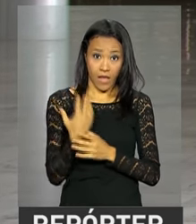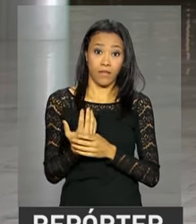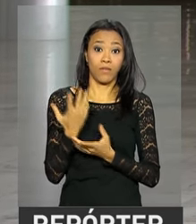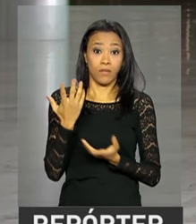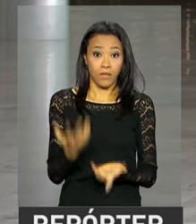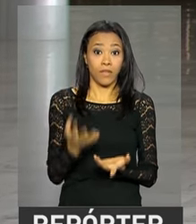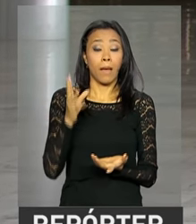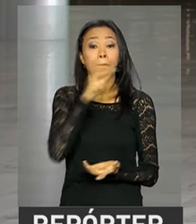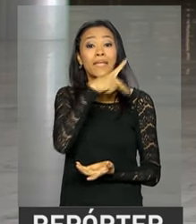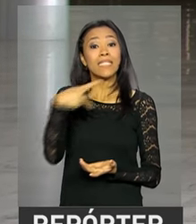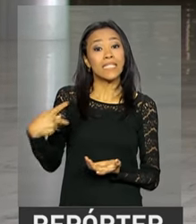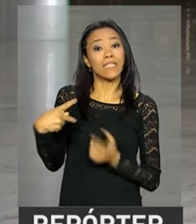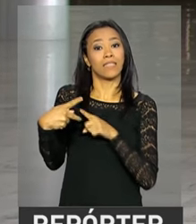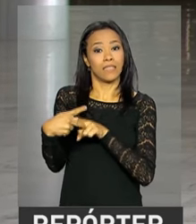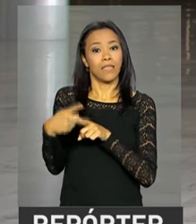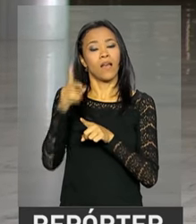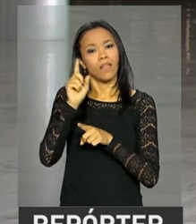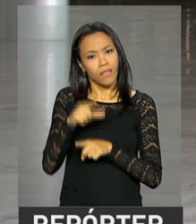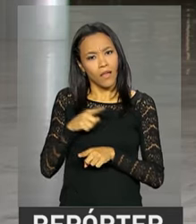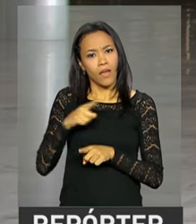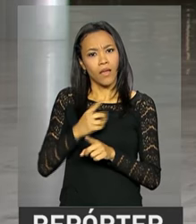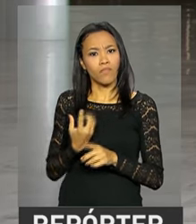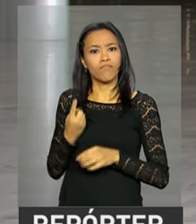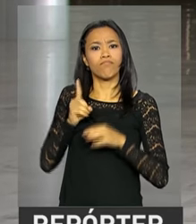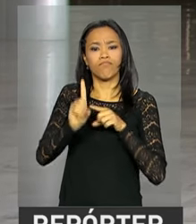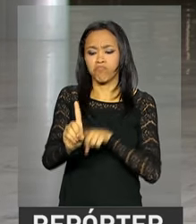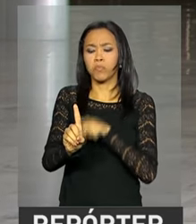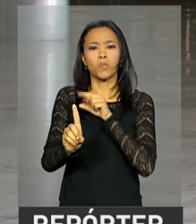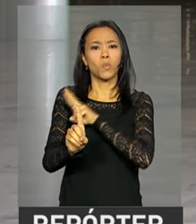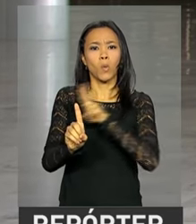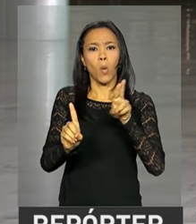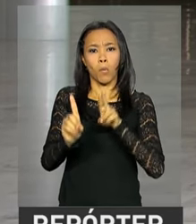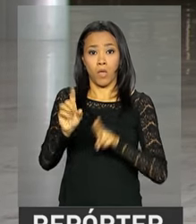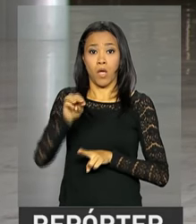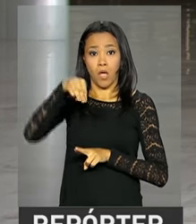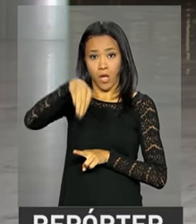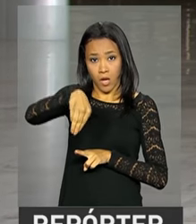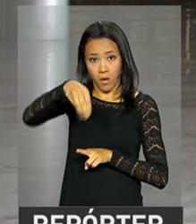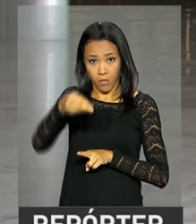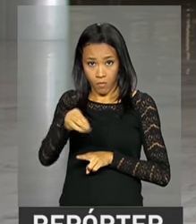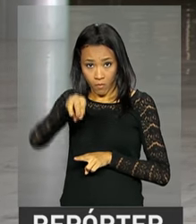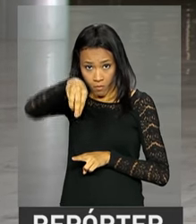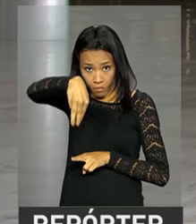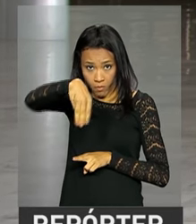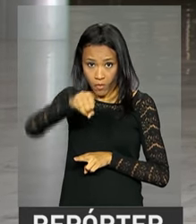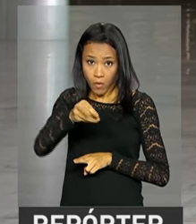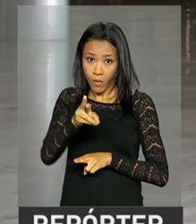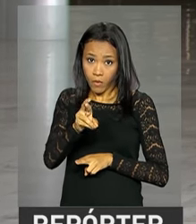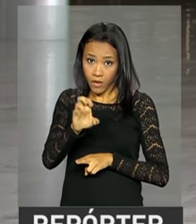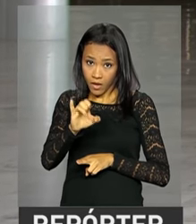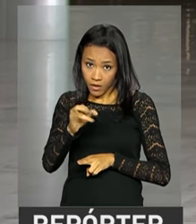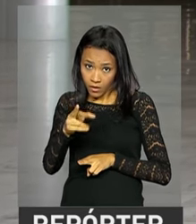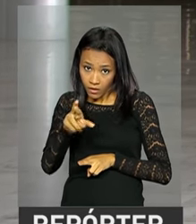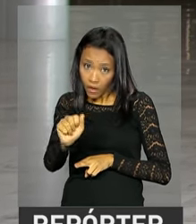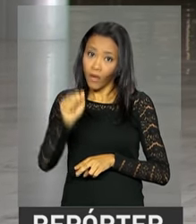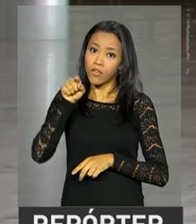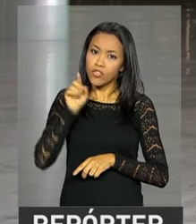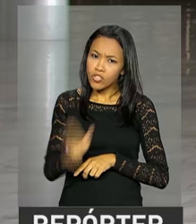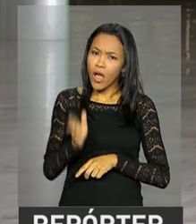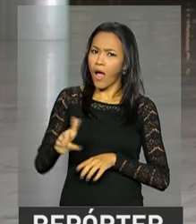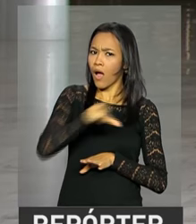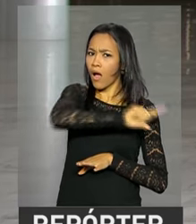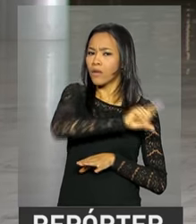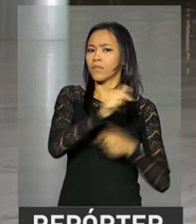status de ministério, terá Moreira Franco à frente do cargo. Ele que já comandava a o programa de